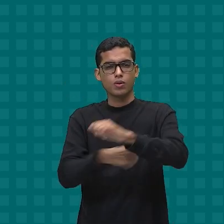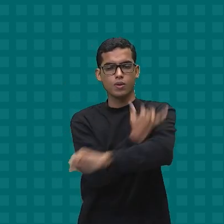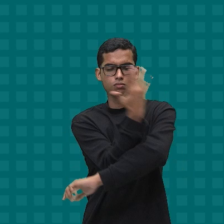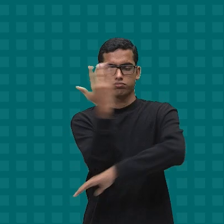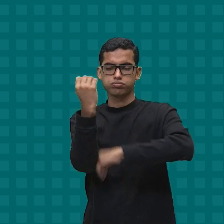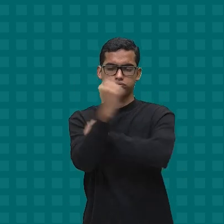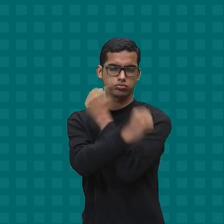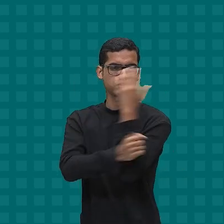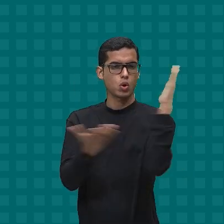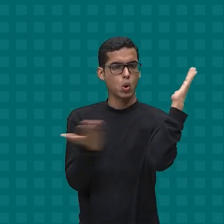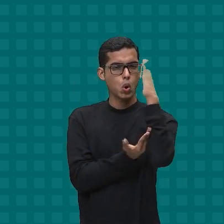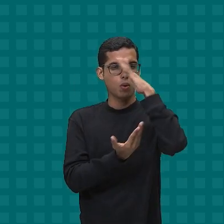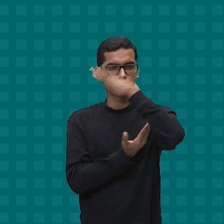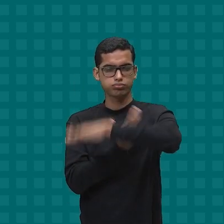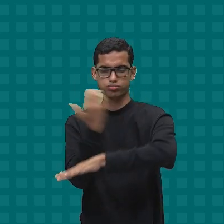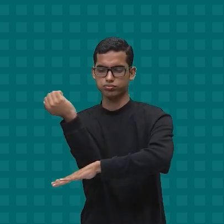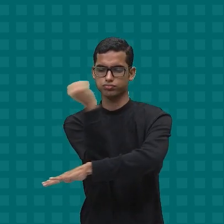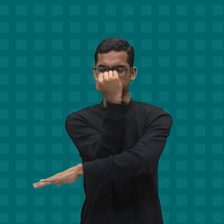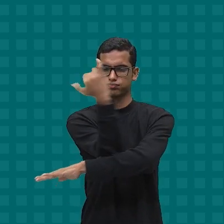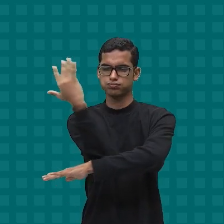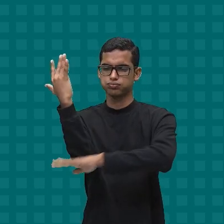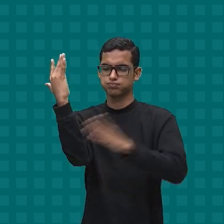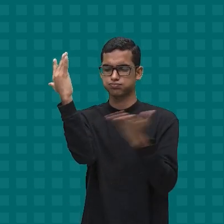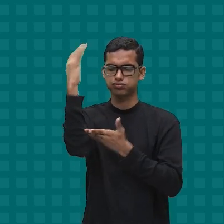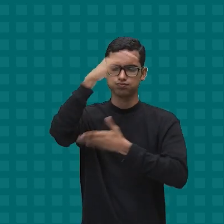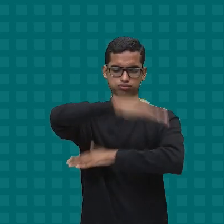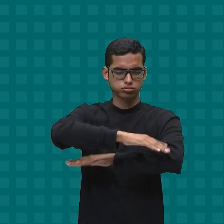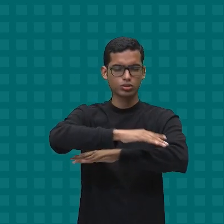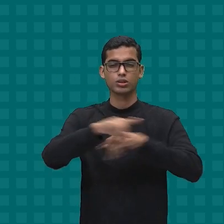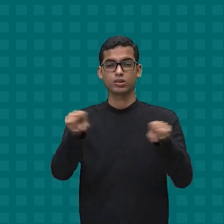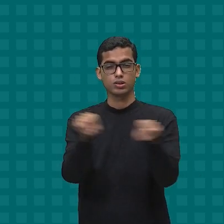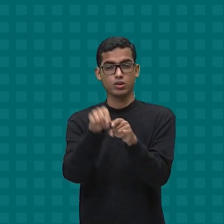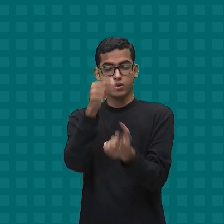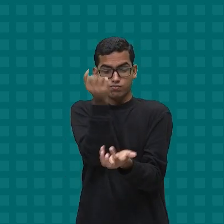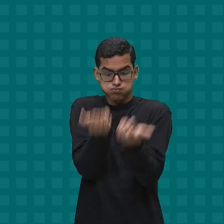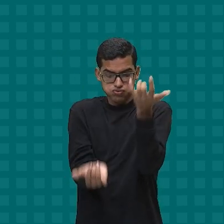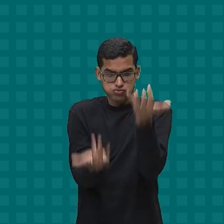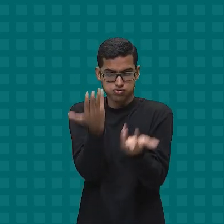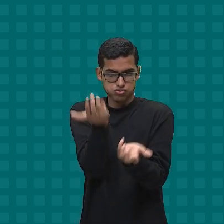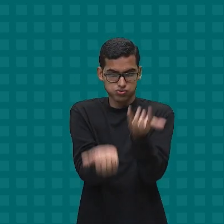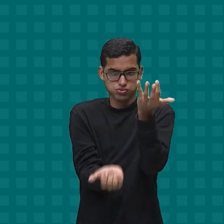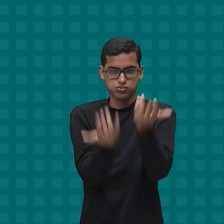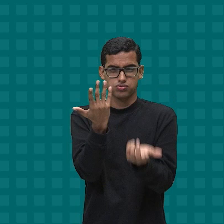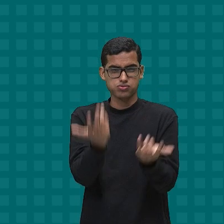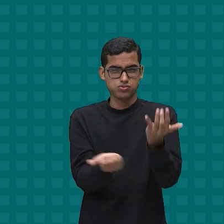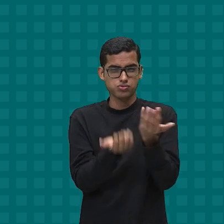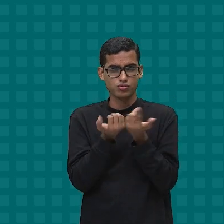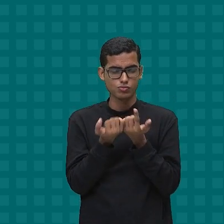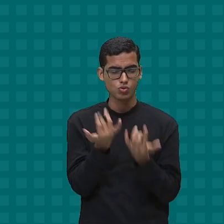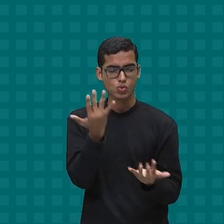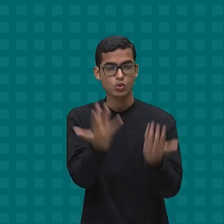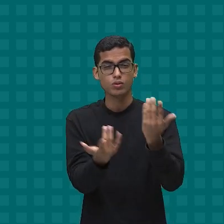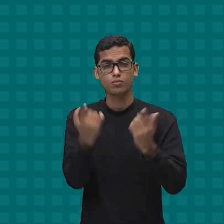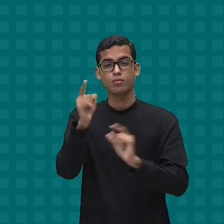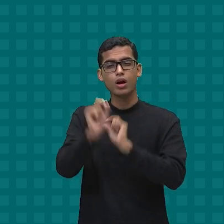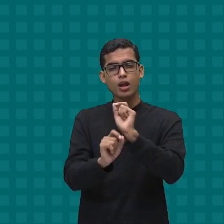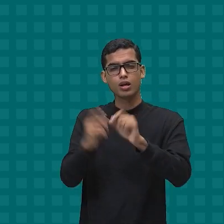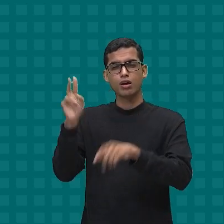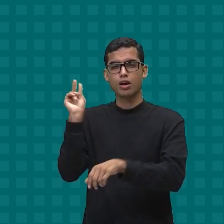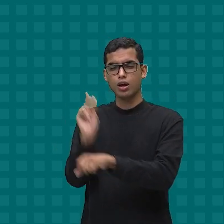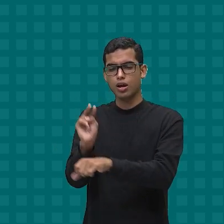o desmatamento e a queimada para a criação de gados